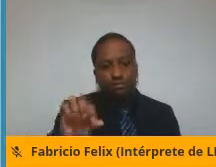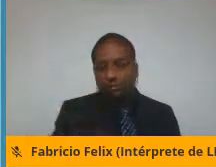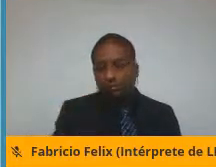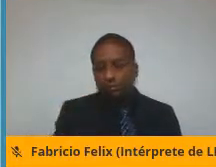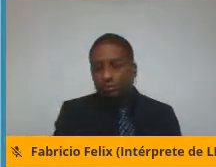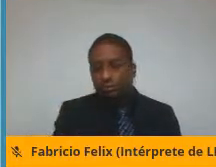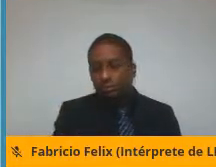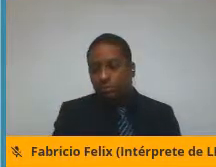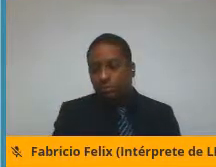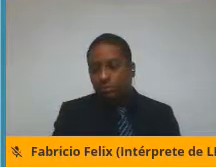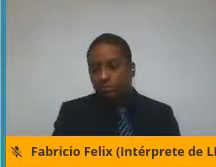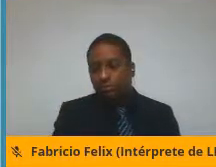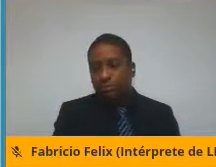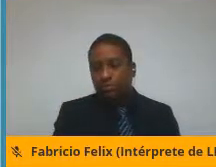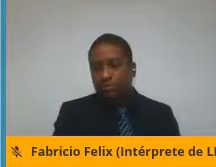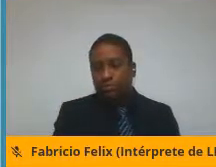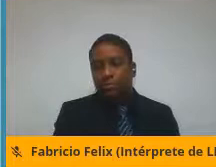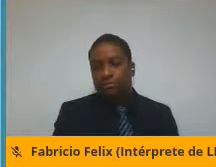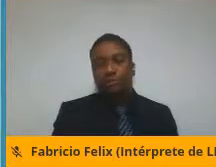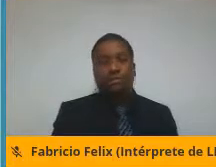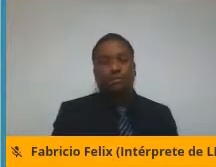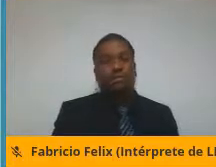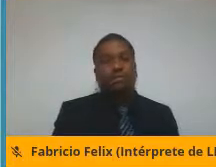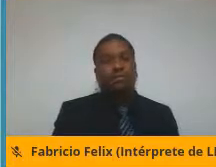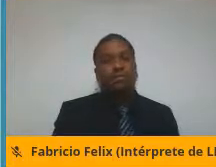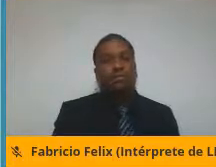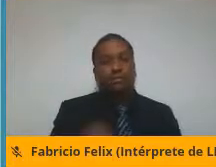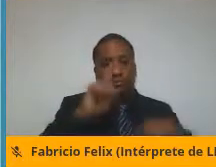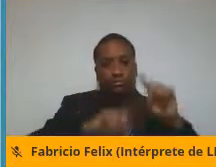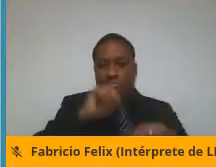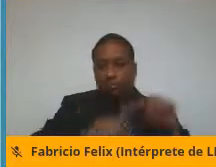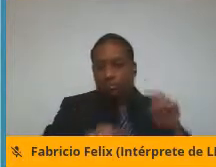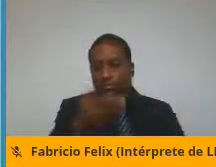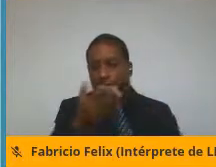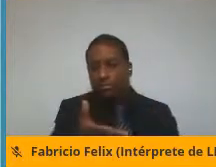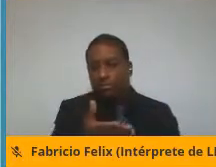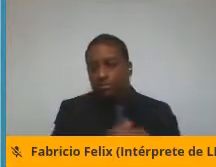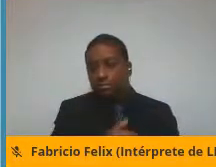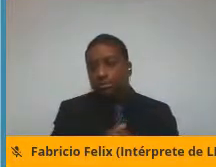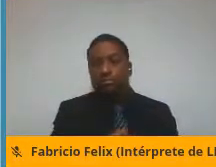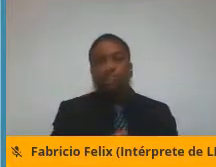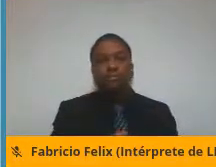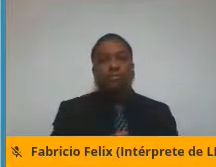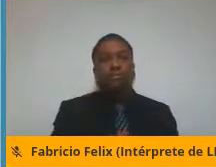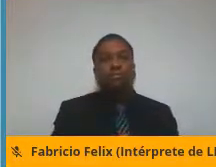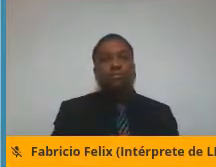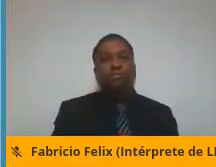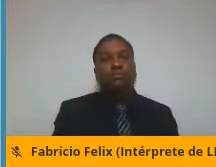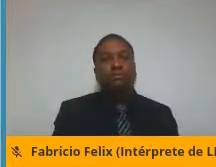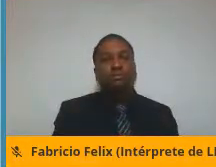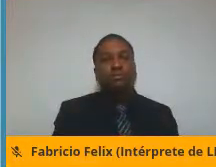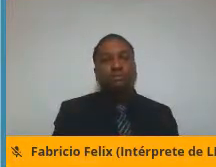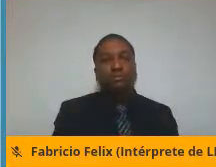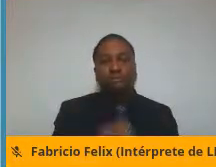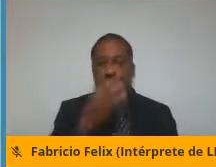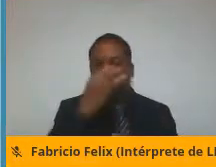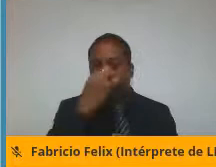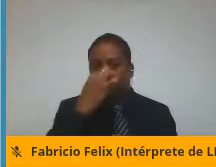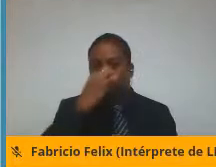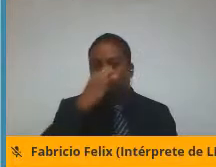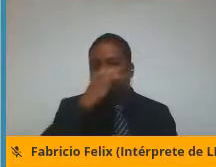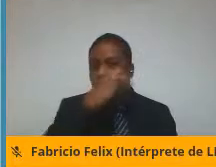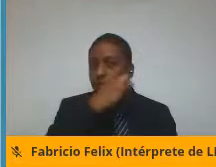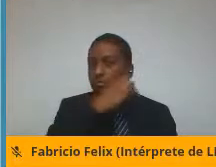Ó, só recapitulando aqui, ó. Esse material que foi colocado ali, colhido da nasofaringe, ou que foi colhido